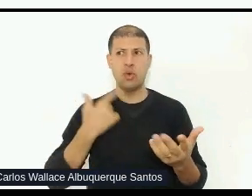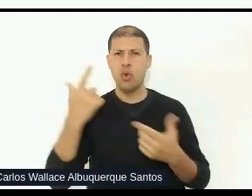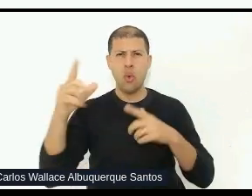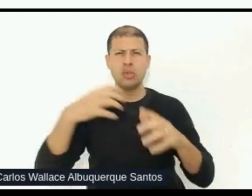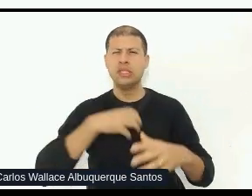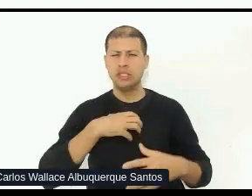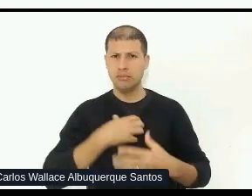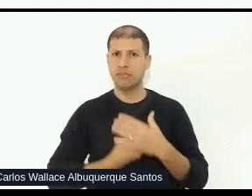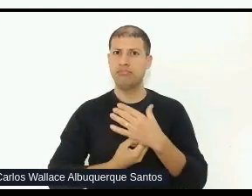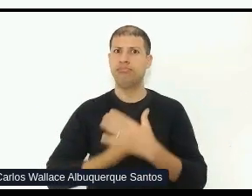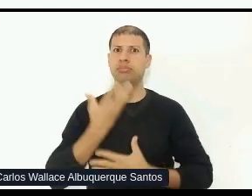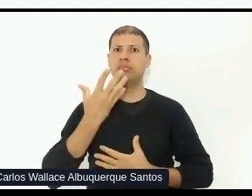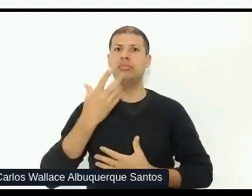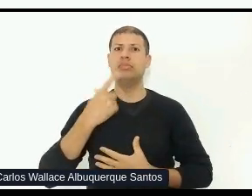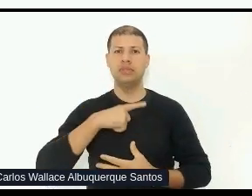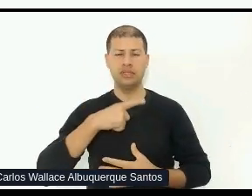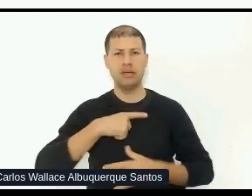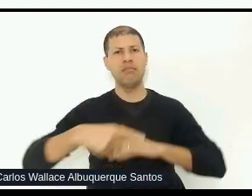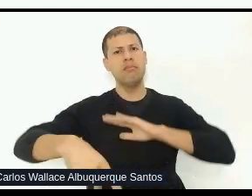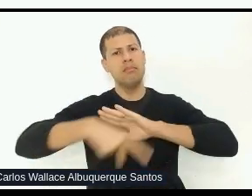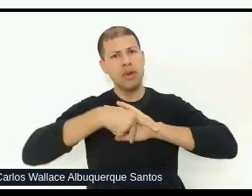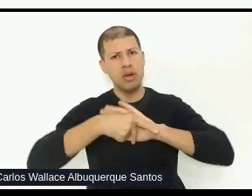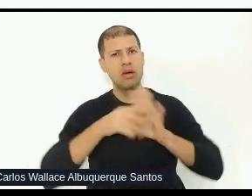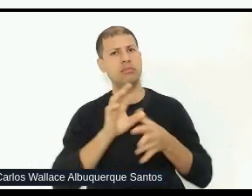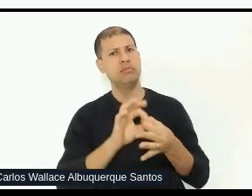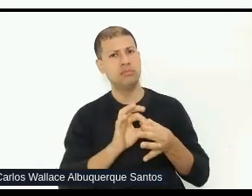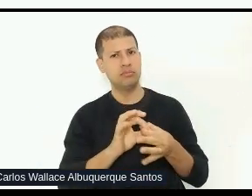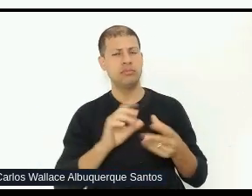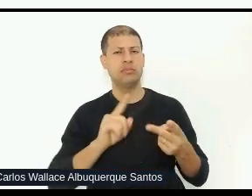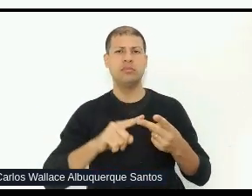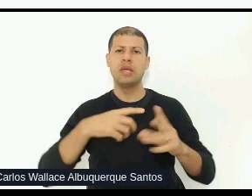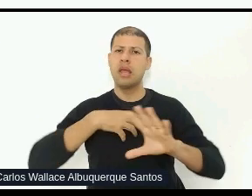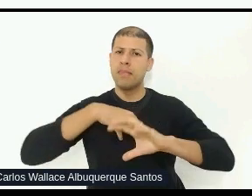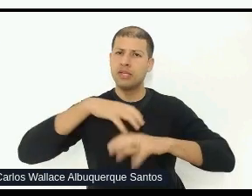né? Pertencimento,